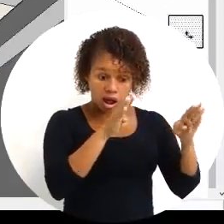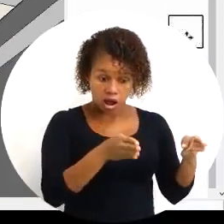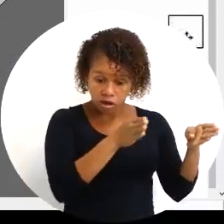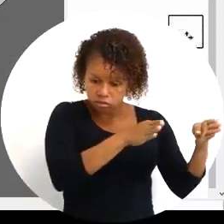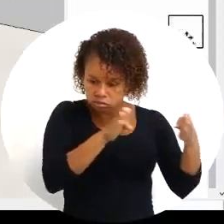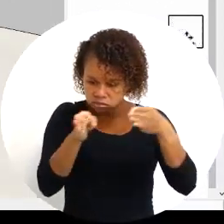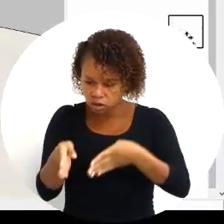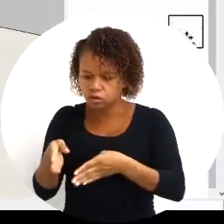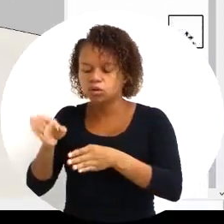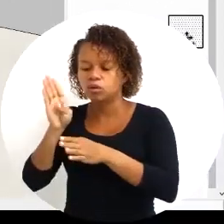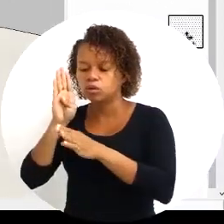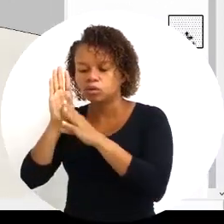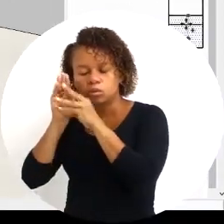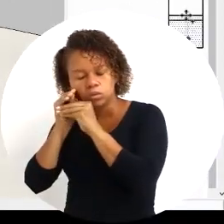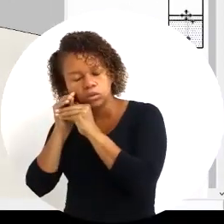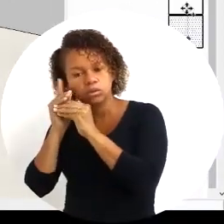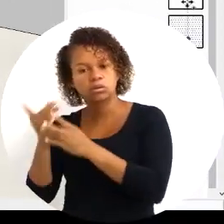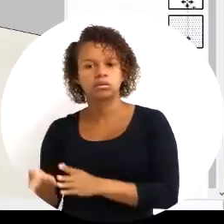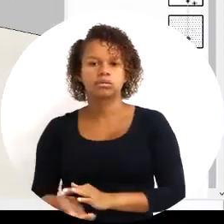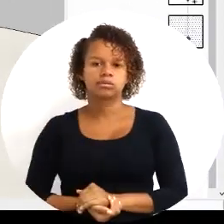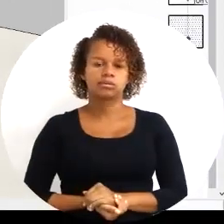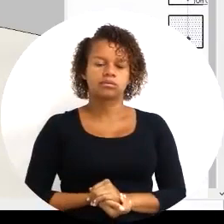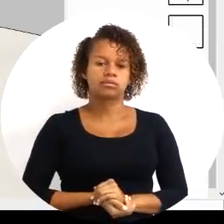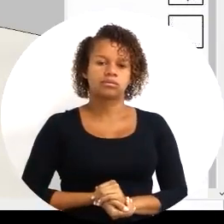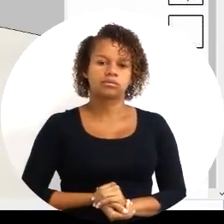dentro do dormitório.